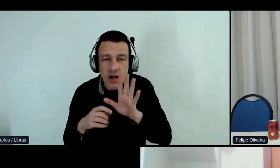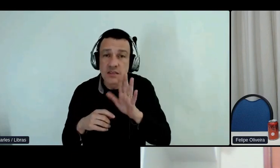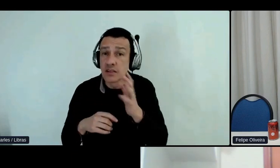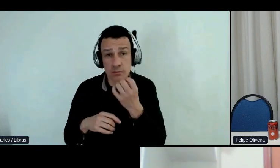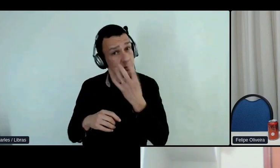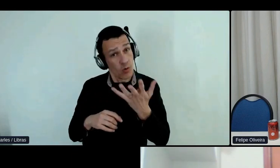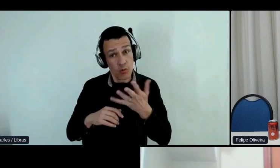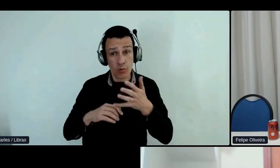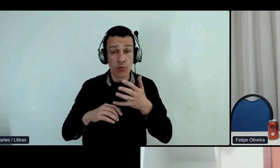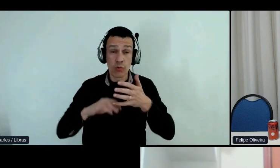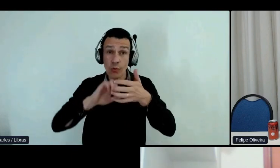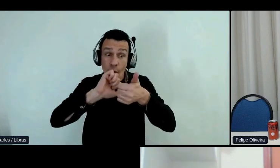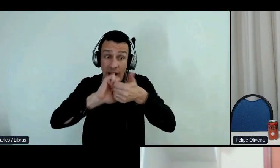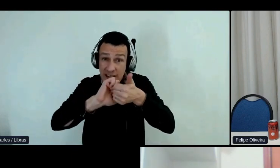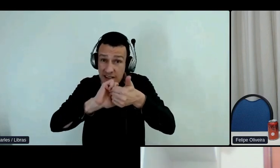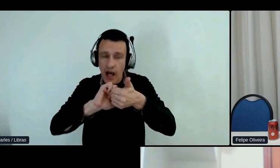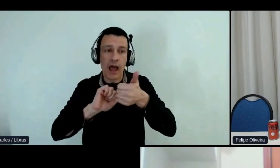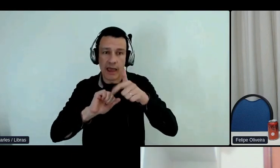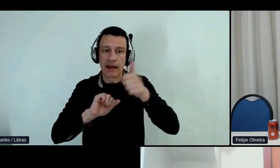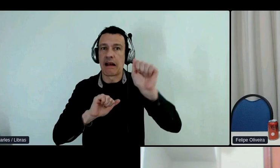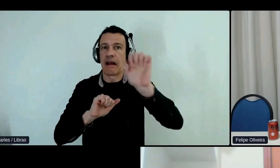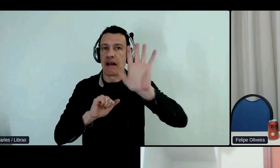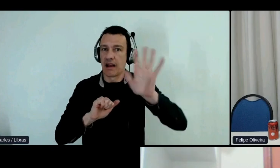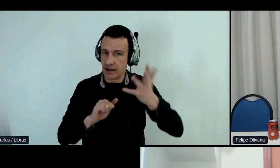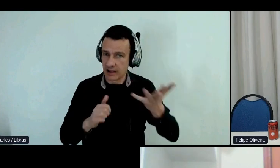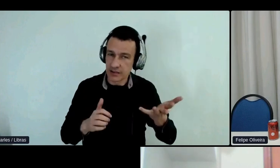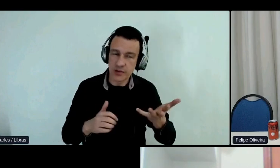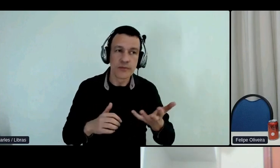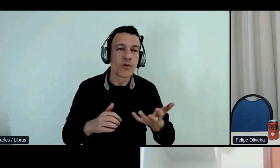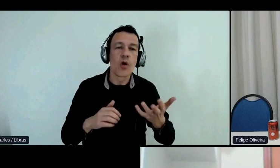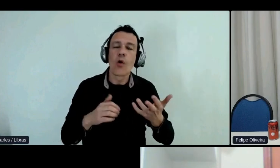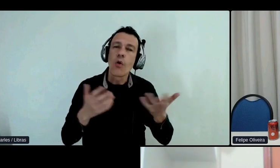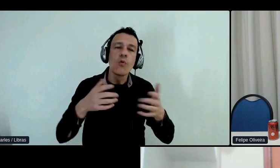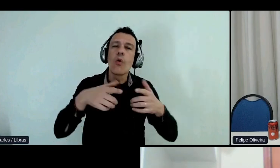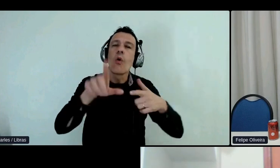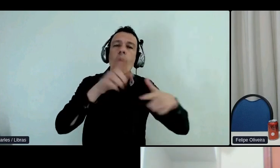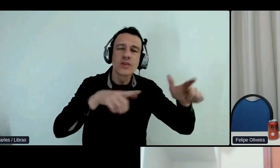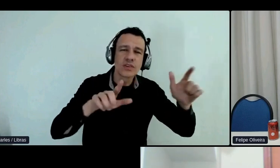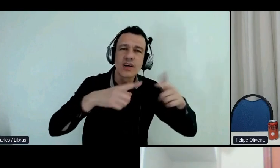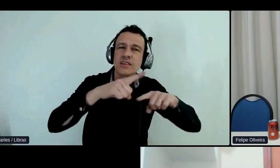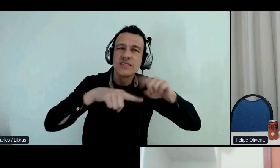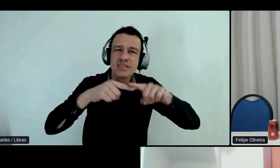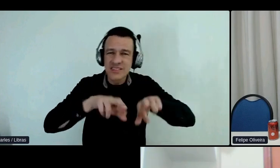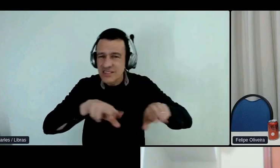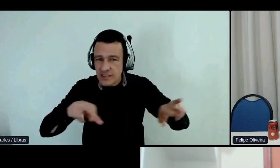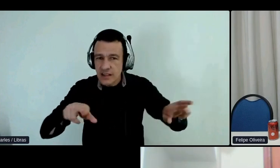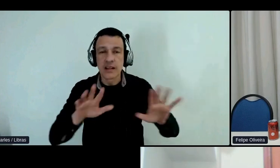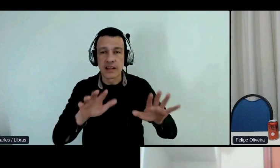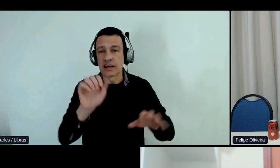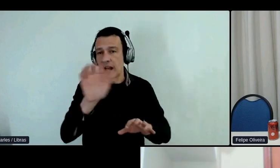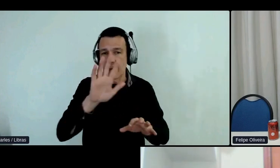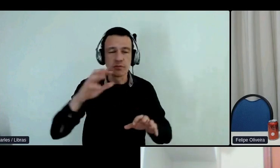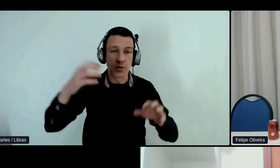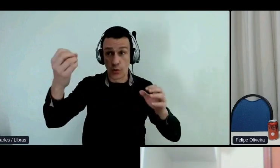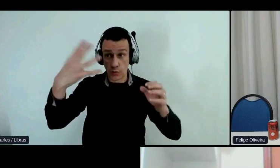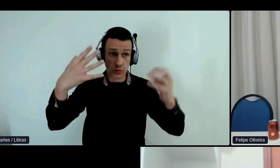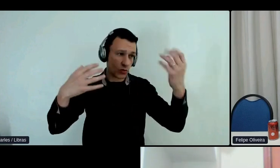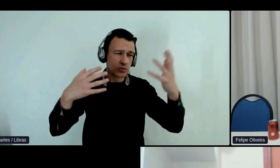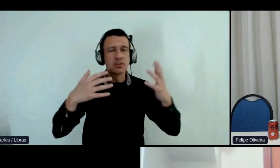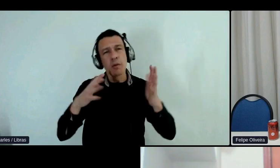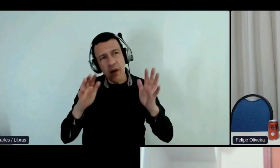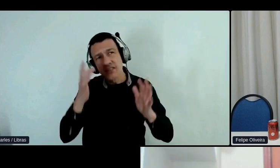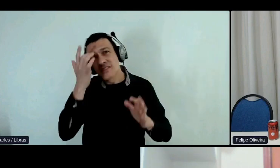você for pegar, por exemplo, tudo bem que tem tipos e níveis, né, mas um fone de ouvido para abafar ruído, por